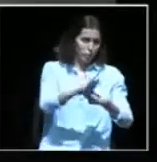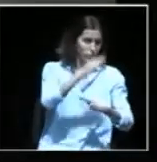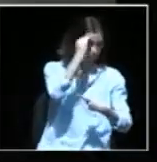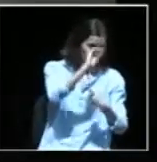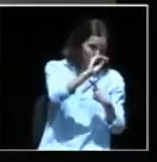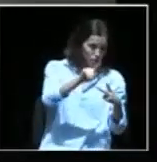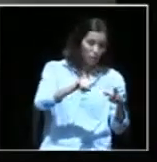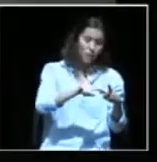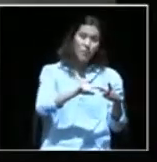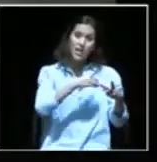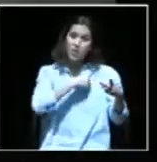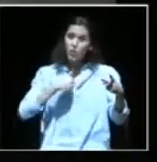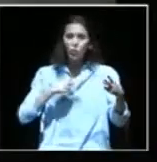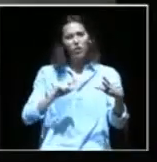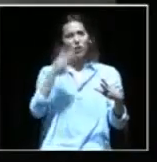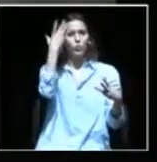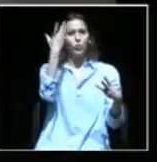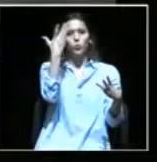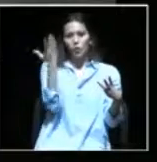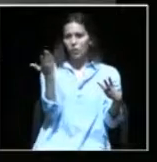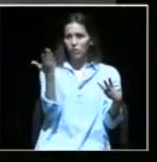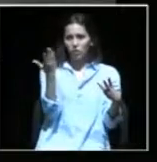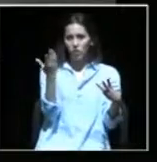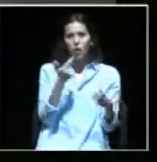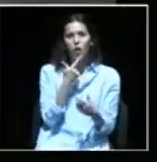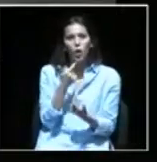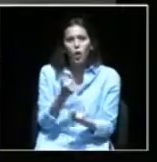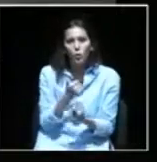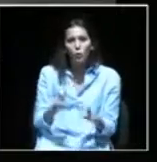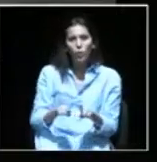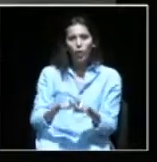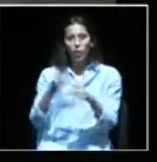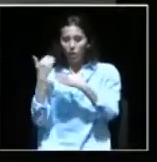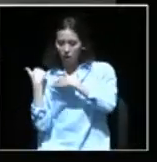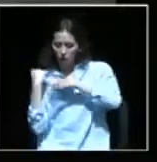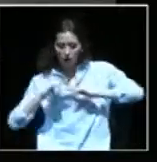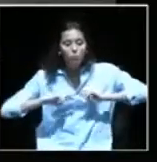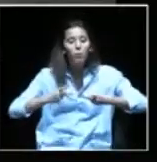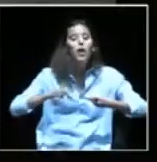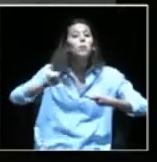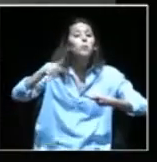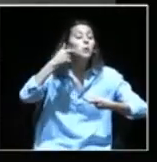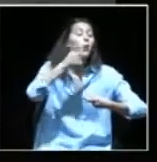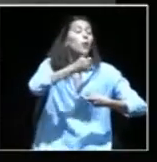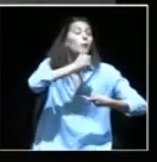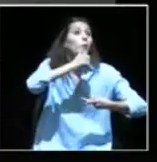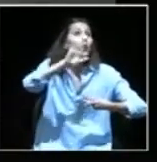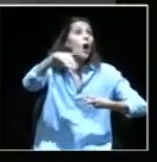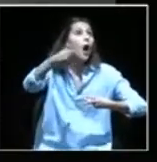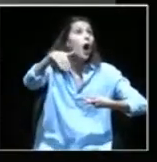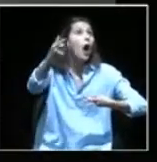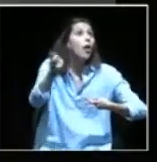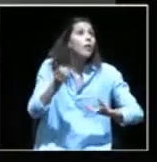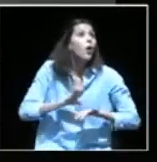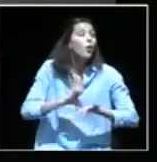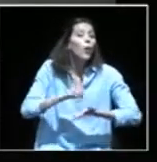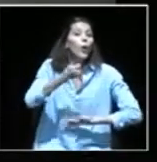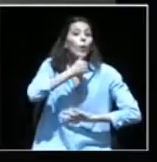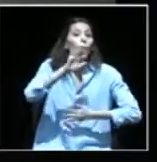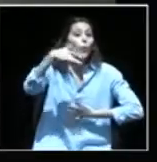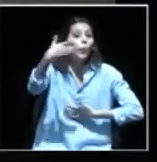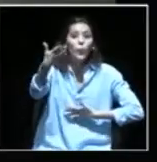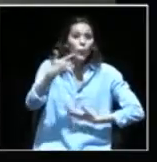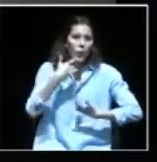a cultura. Também é completamente errado transferir competências e depois logo se vê o que é possível fazer com os poucos meios que